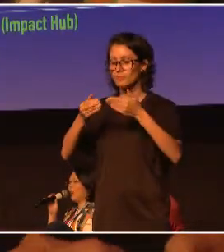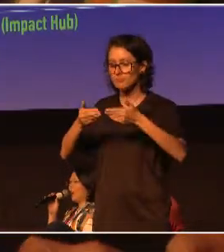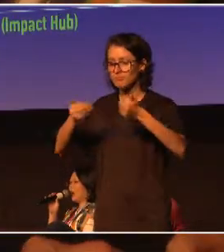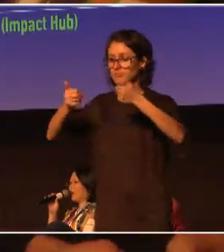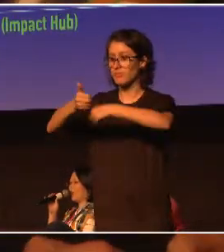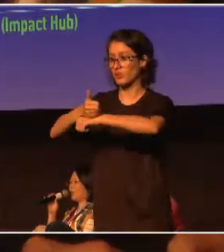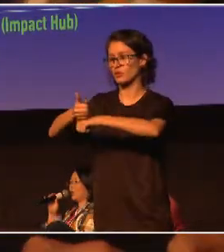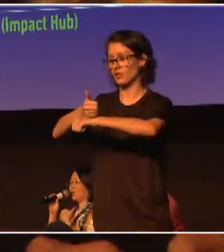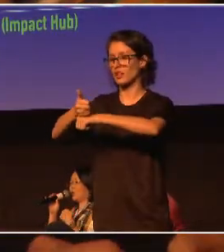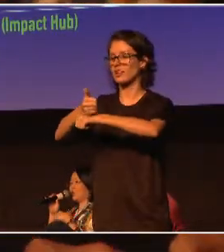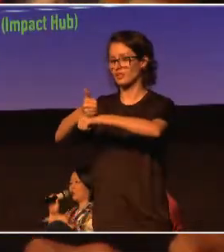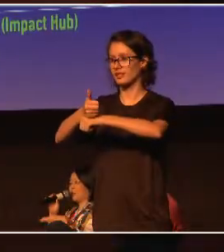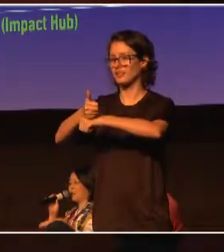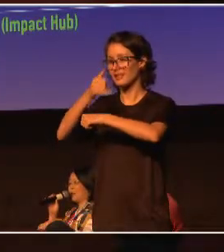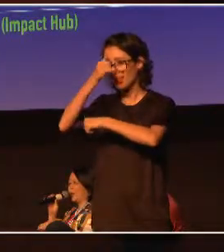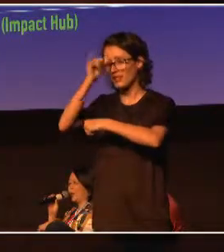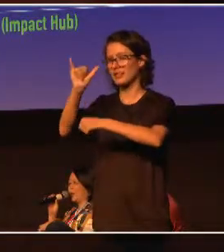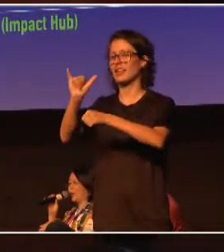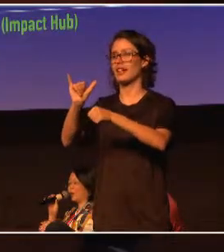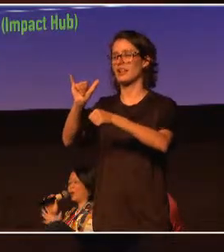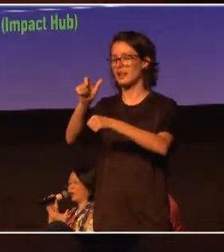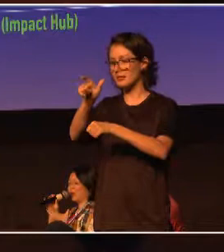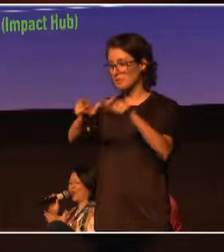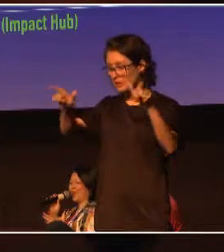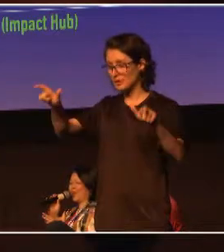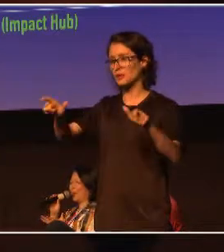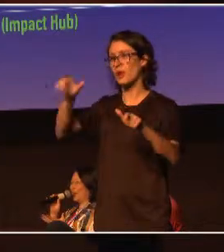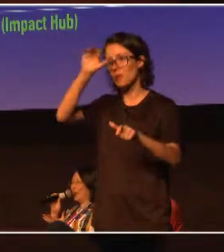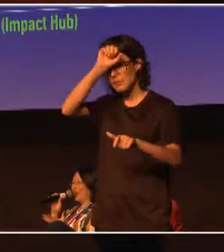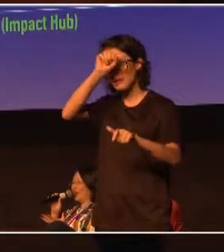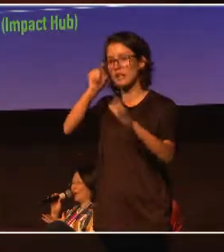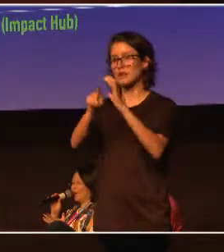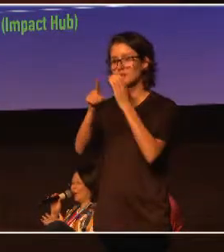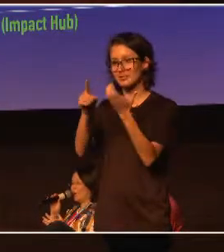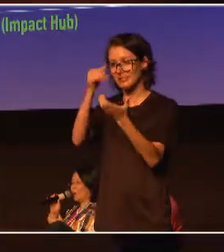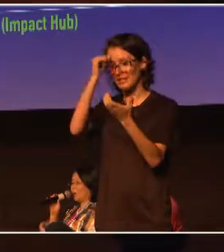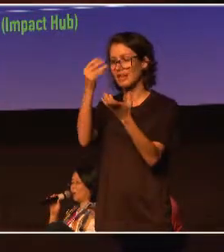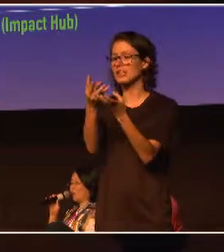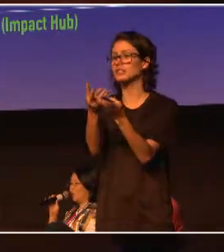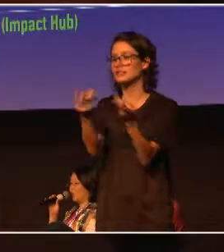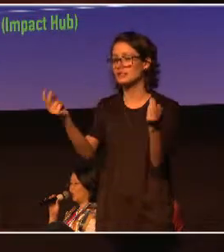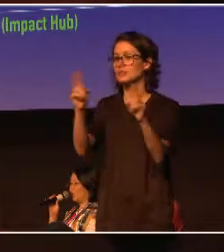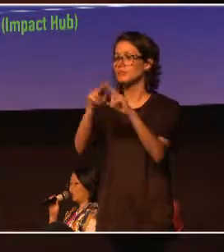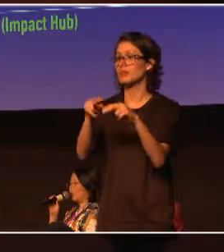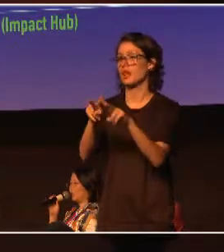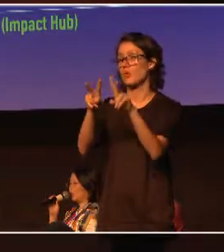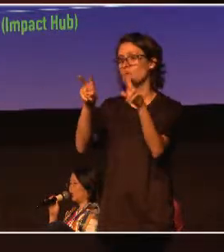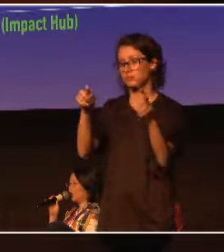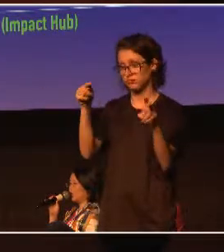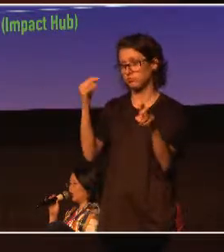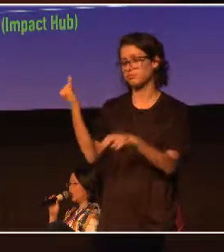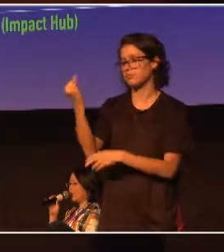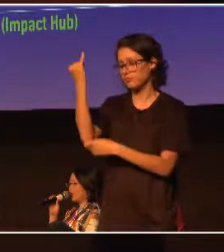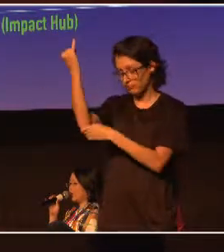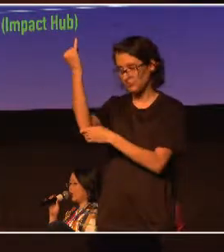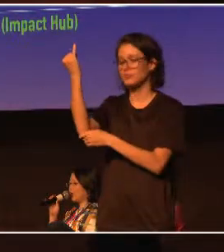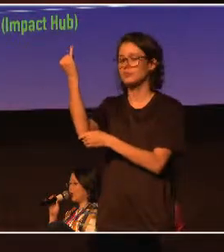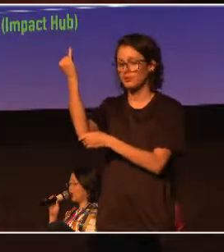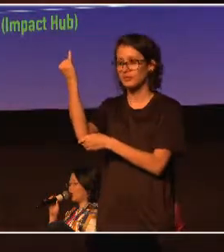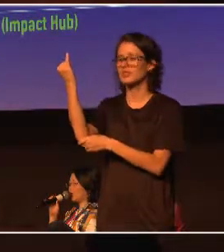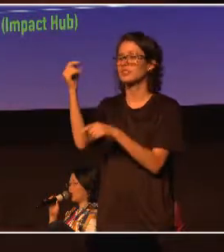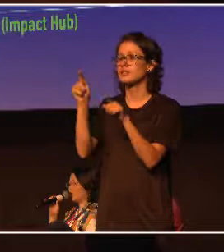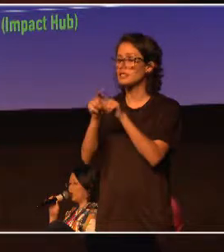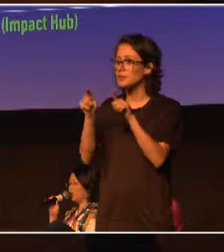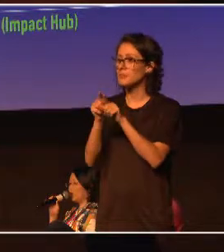deixar a comunidade morrer, porque é um assunto muito importante e